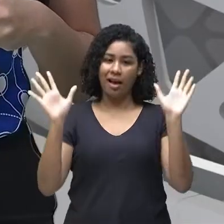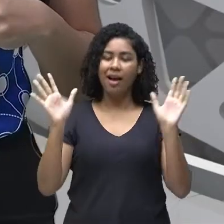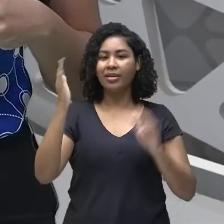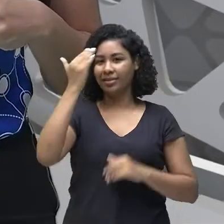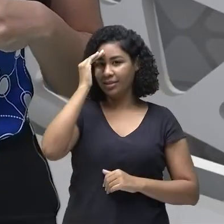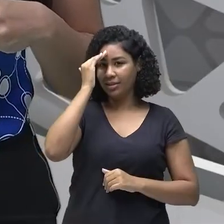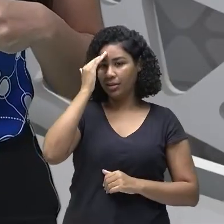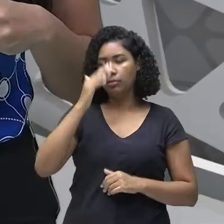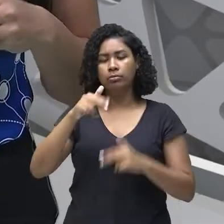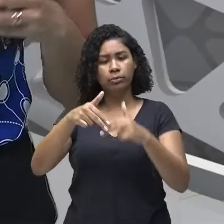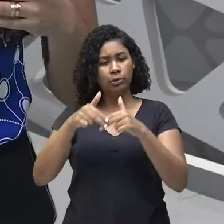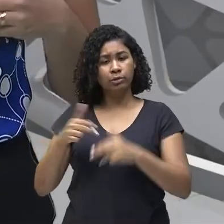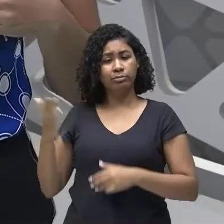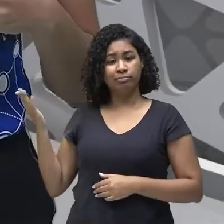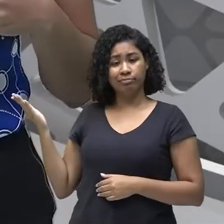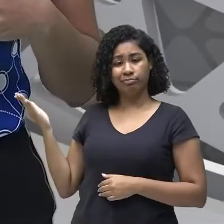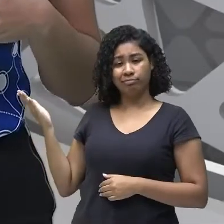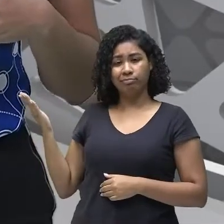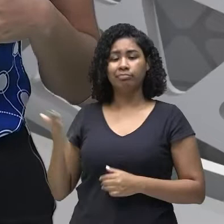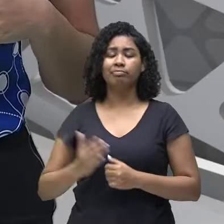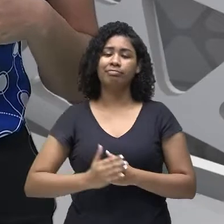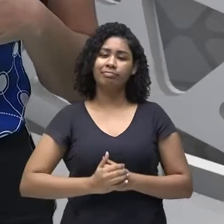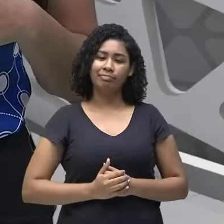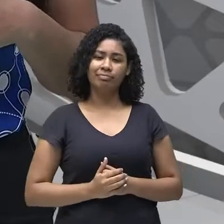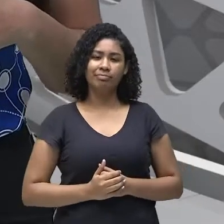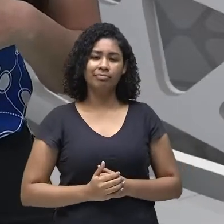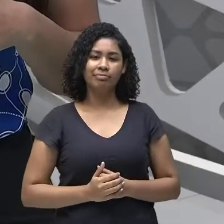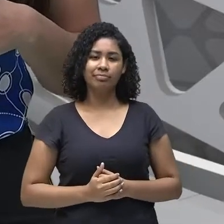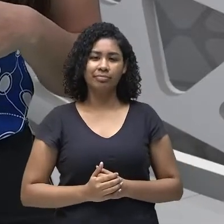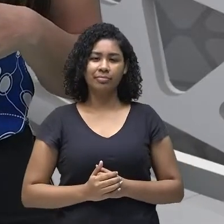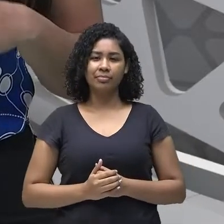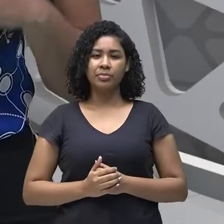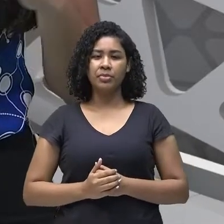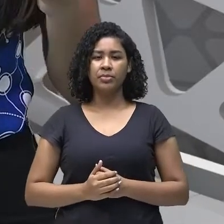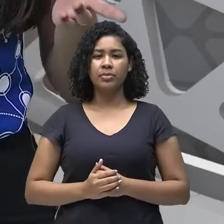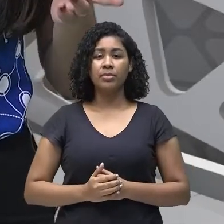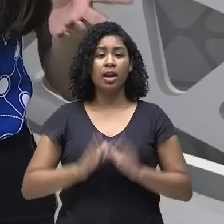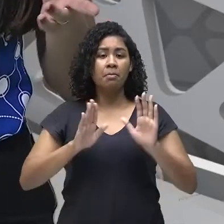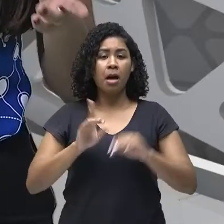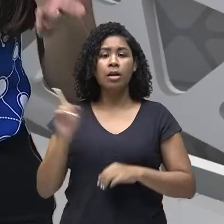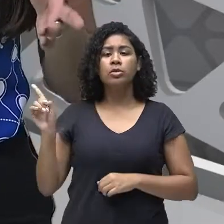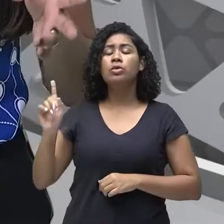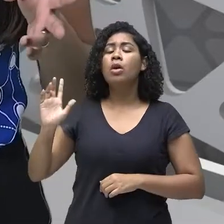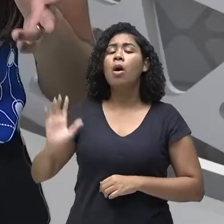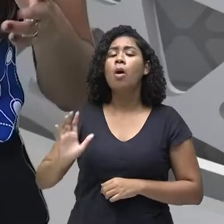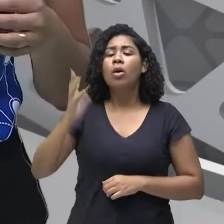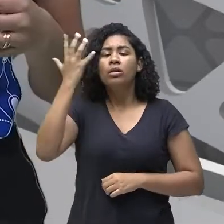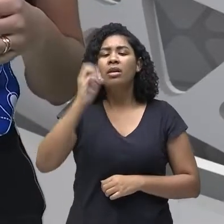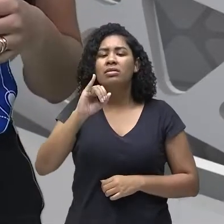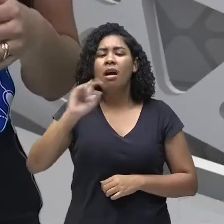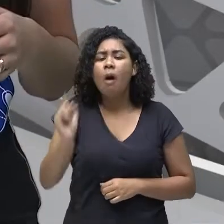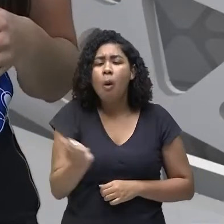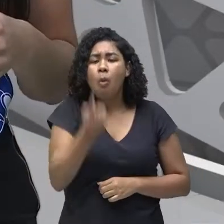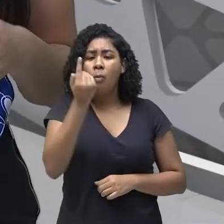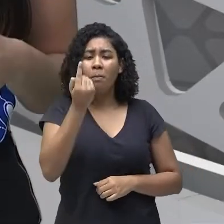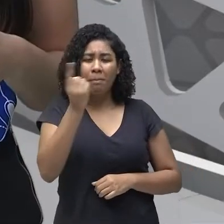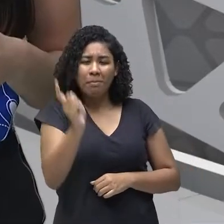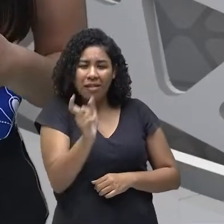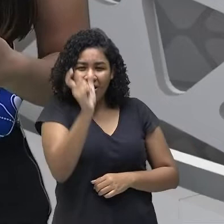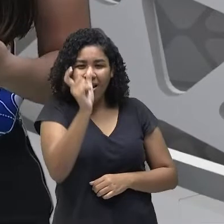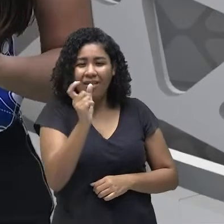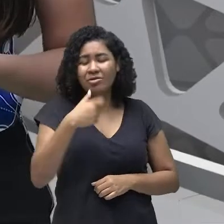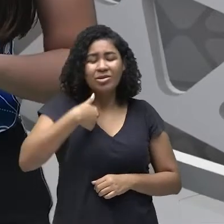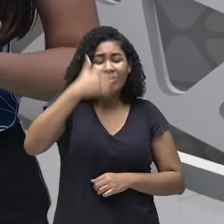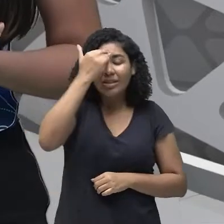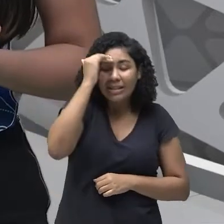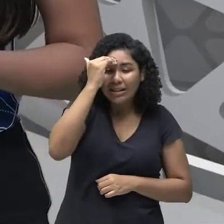procura o significado dessa palavra e volta à leitura. Mas isso é apenas quando uma palavra que você não entendeu vai